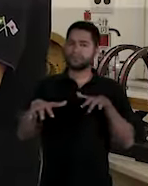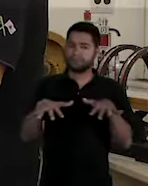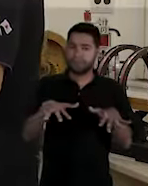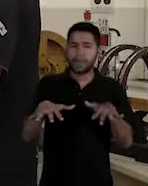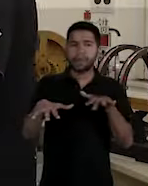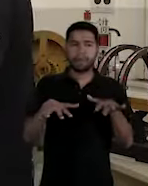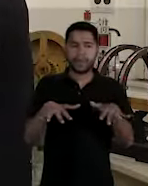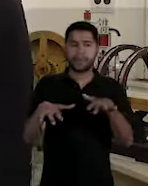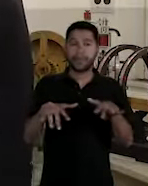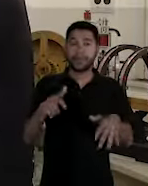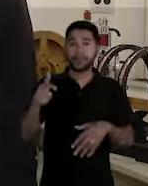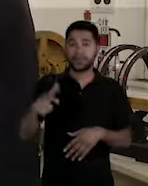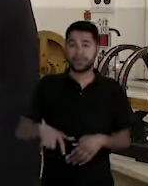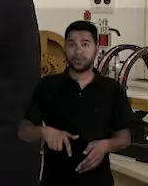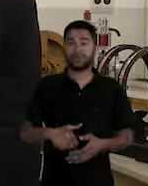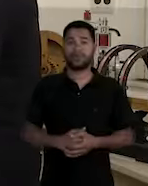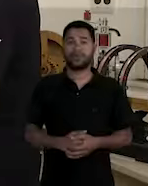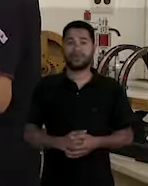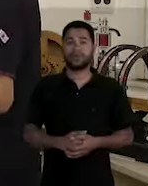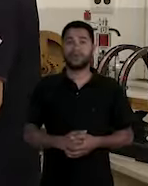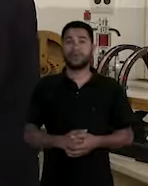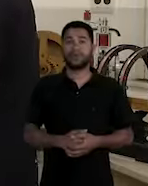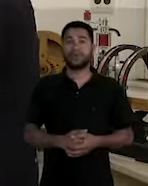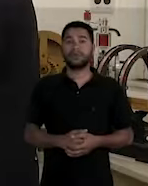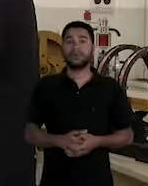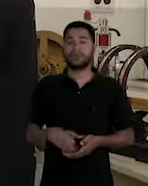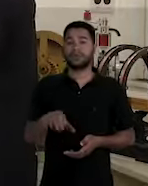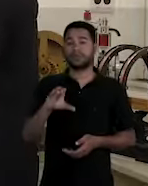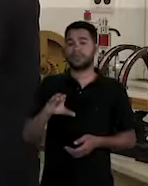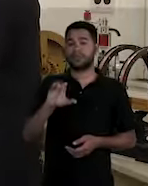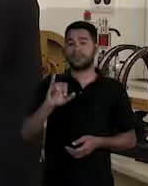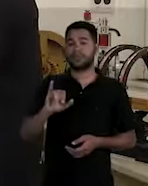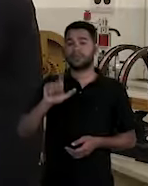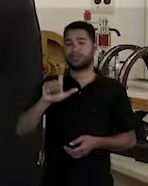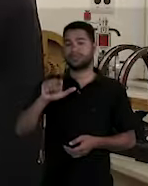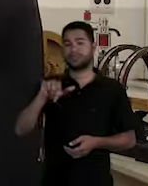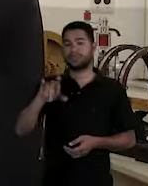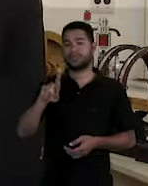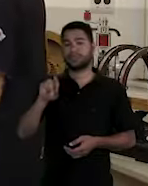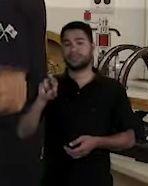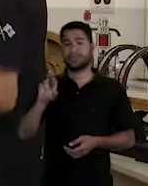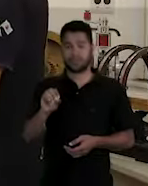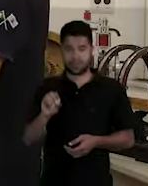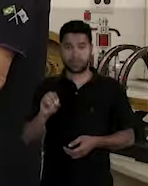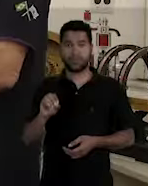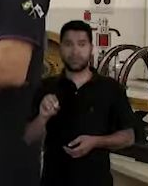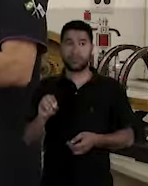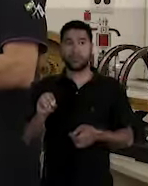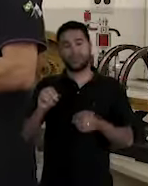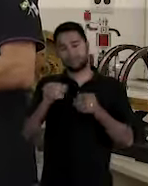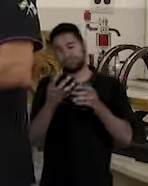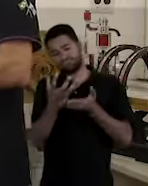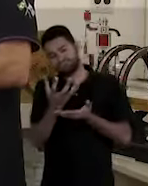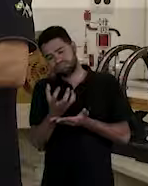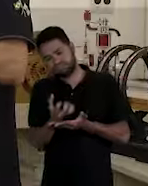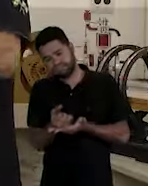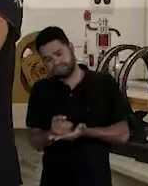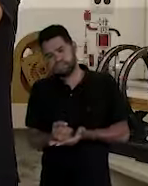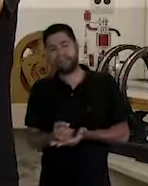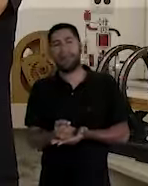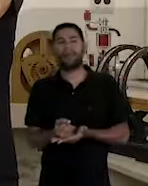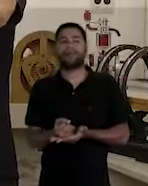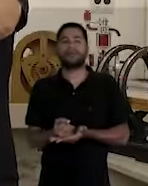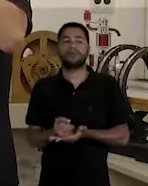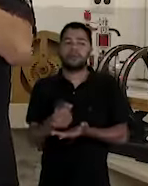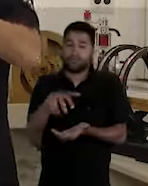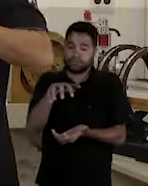movimento novamente. Esse cilindro desce, aspira o combustível, comprime o